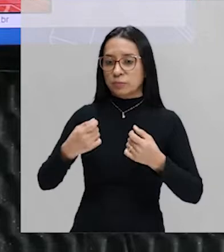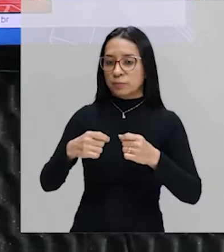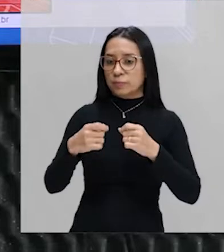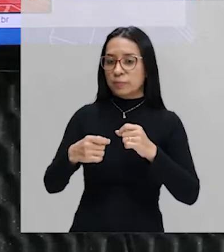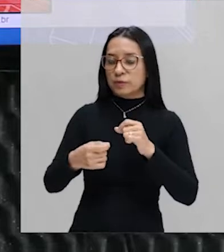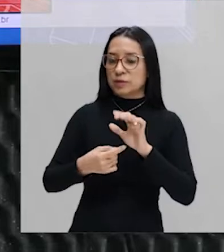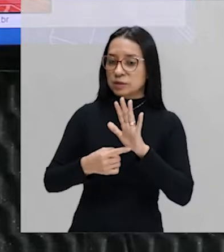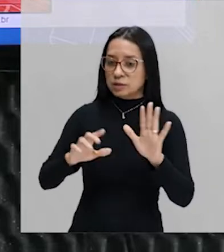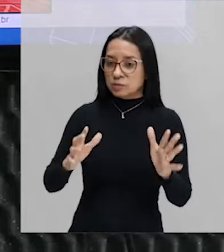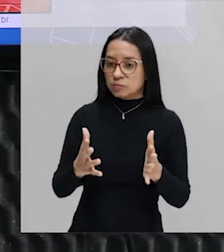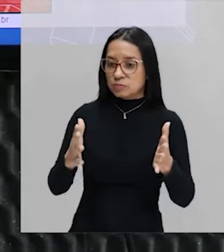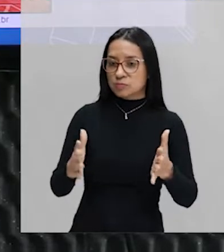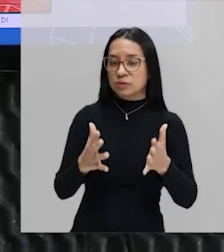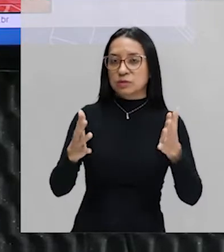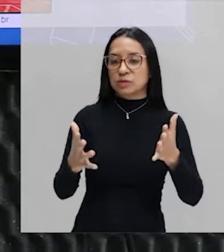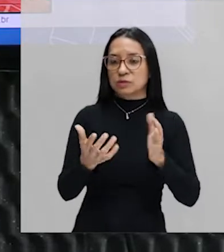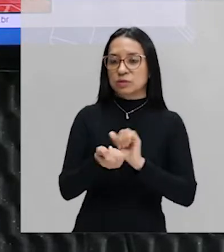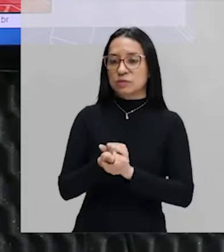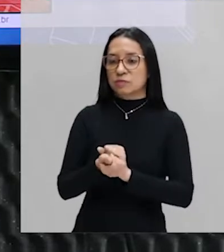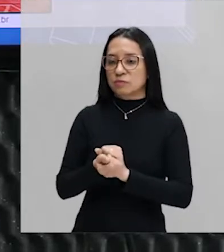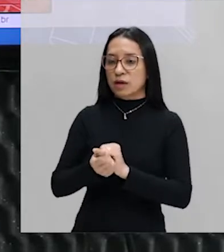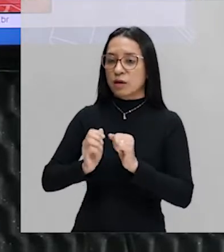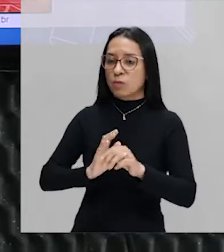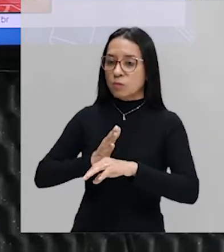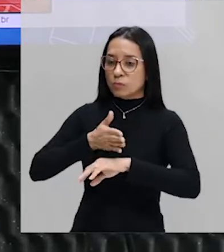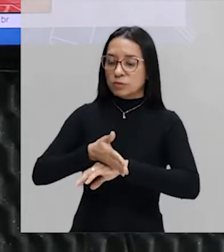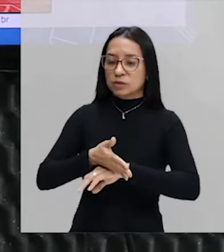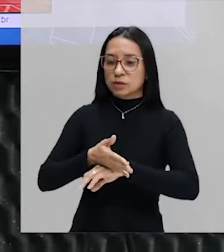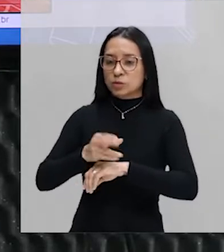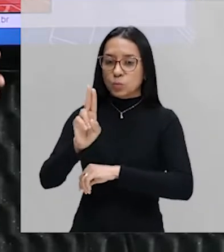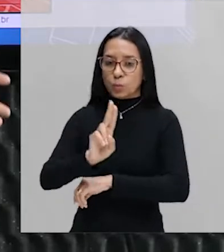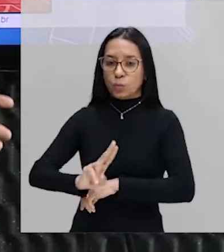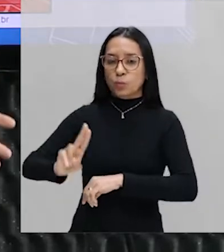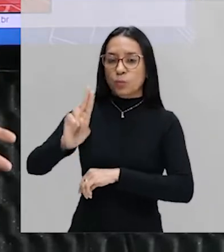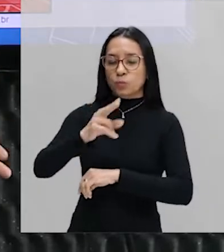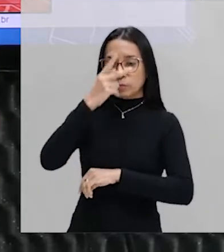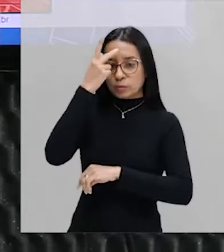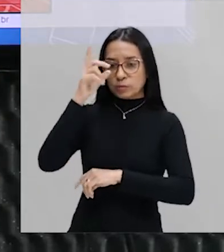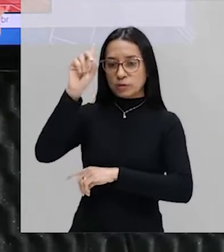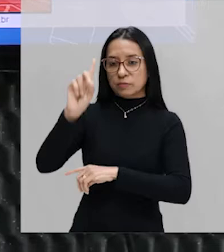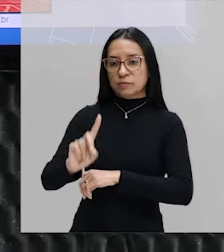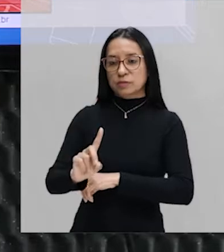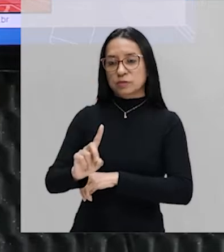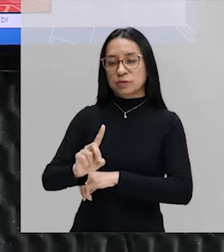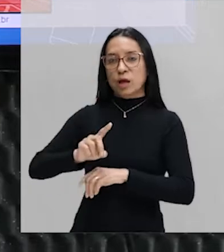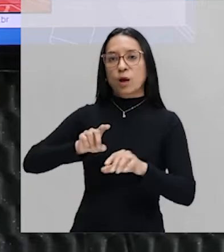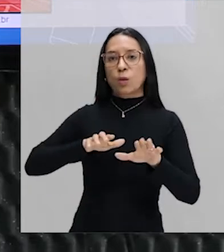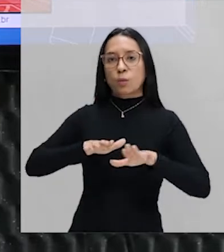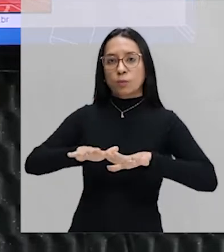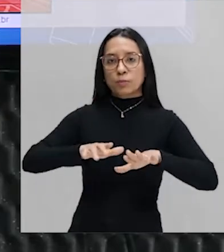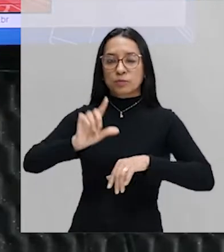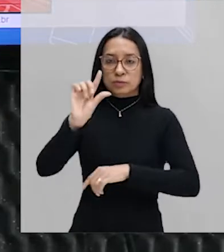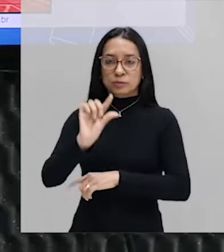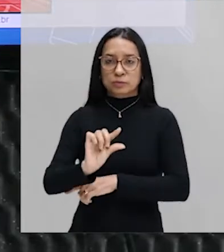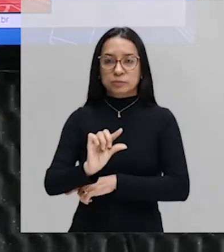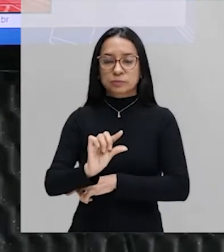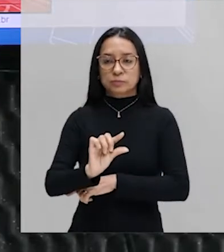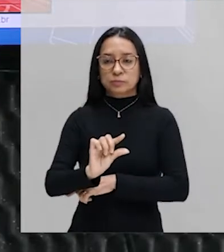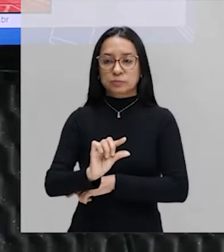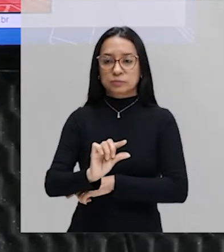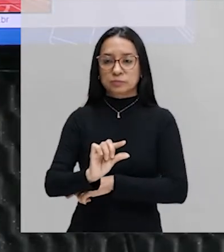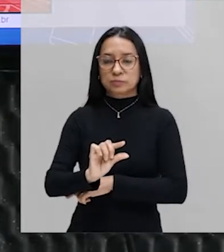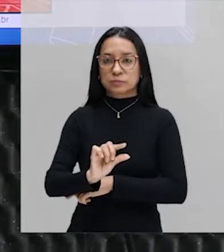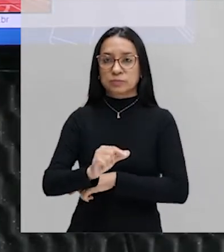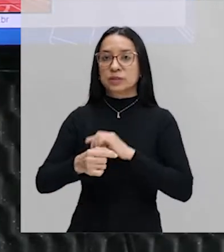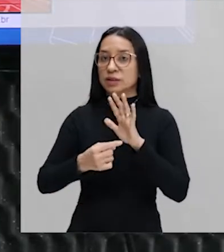com deficiências ou com mobilidade reduzida. É a questão de acessibilidade. É ser ofertado, mesmo para a